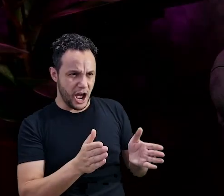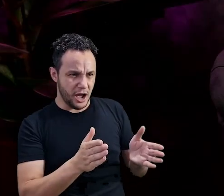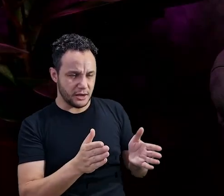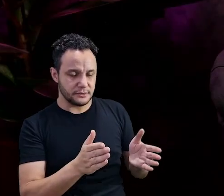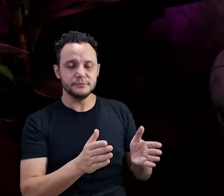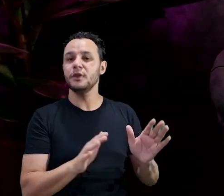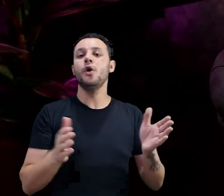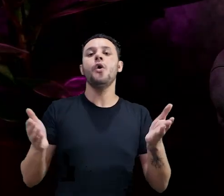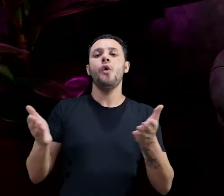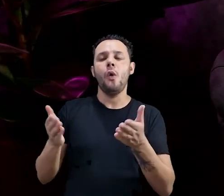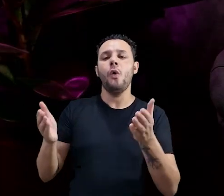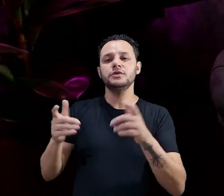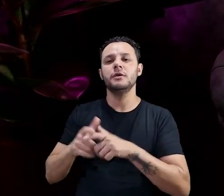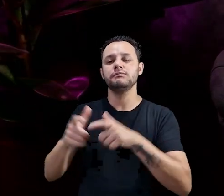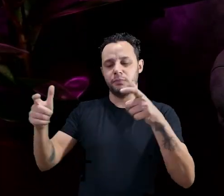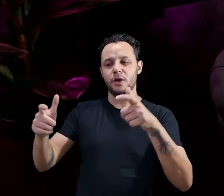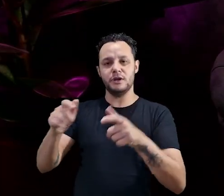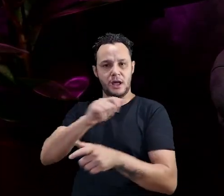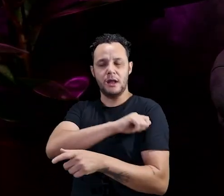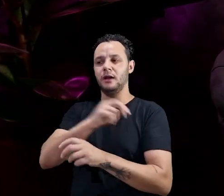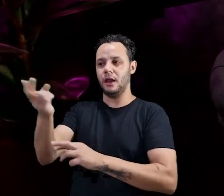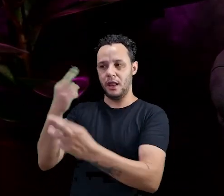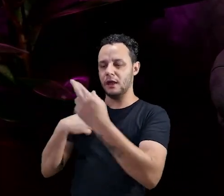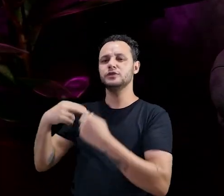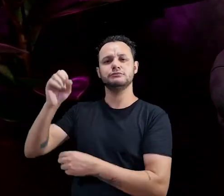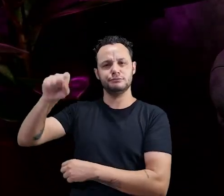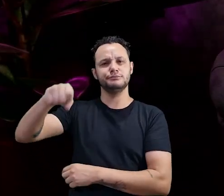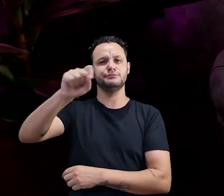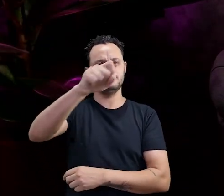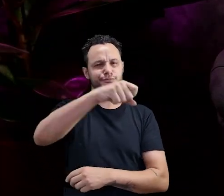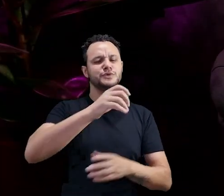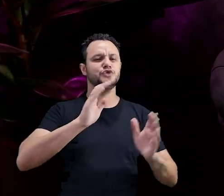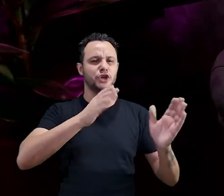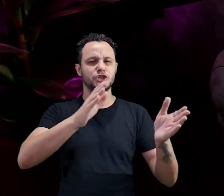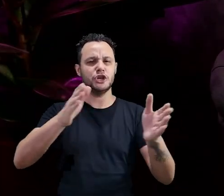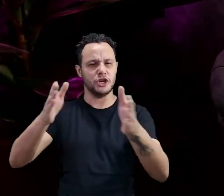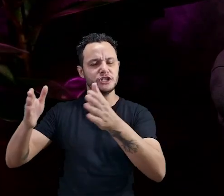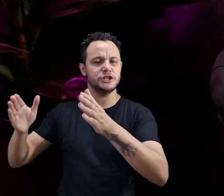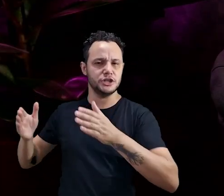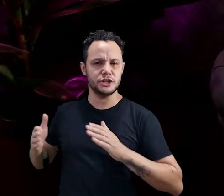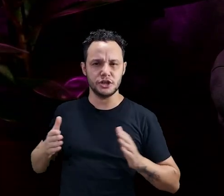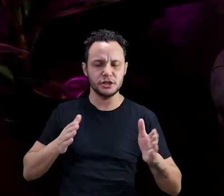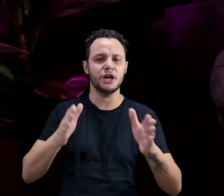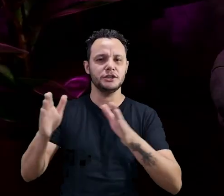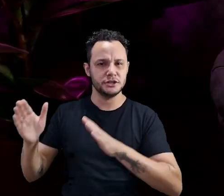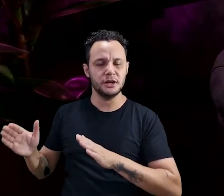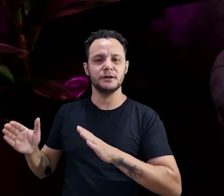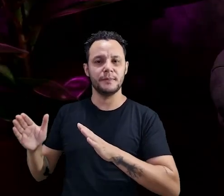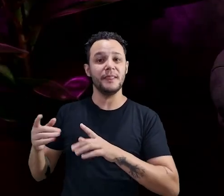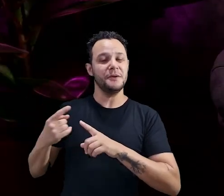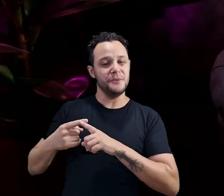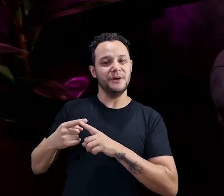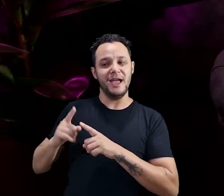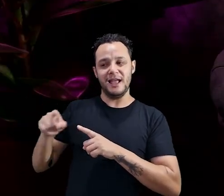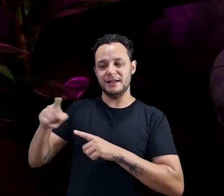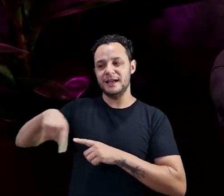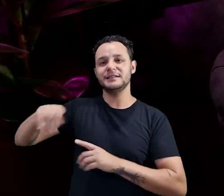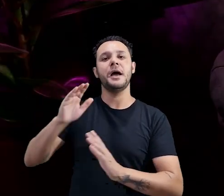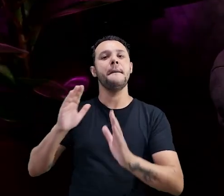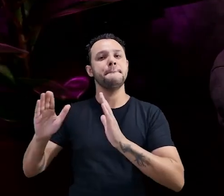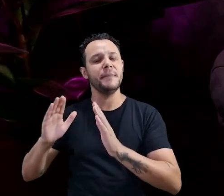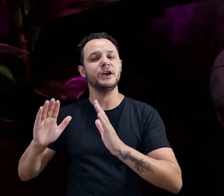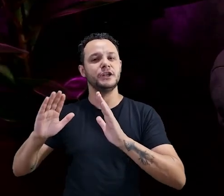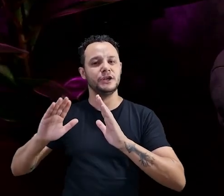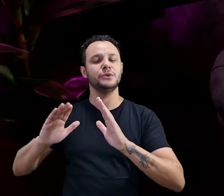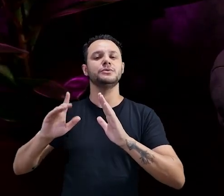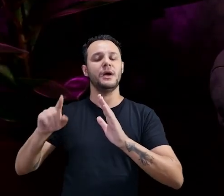escola? E hoje em dia, praticamente todos os meus alunos dizem que sim, né? Eles são já de um período em que a educação inclusiva já estava